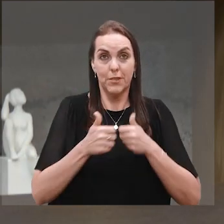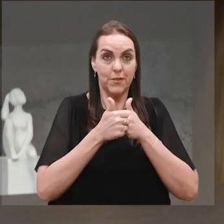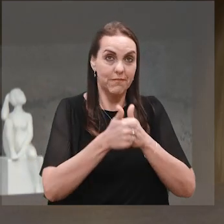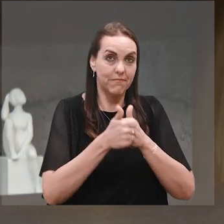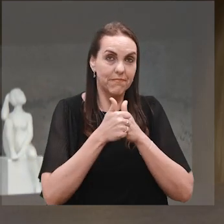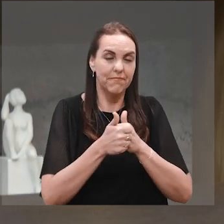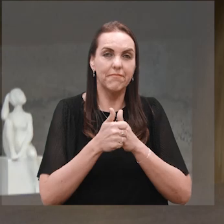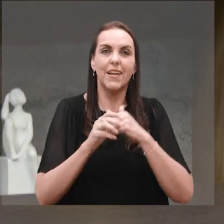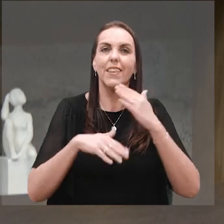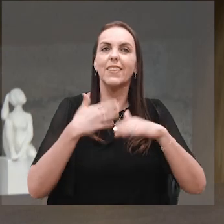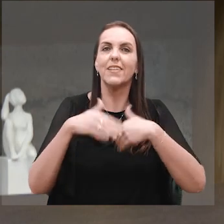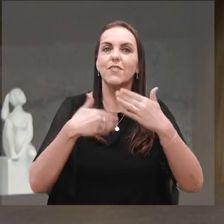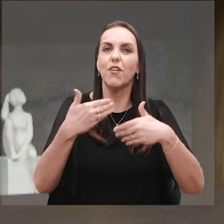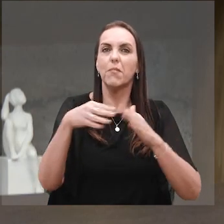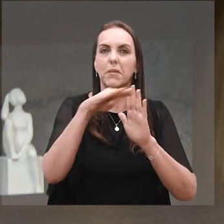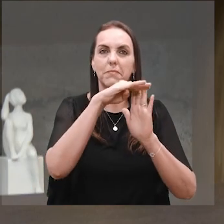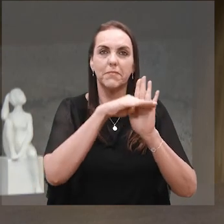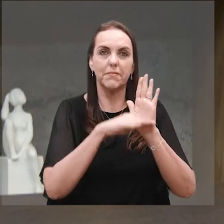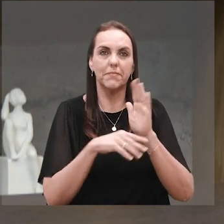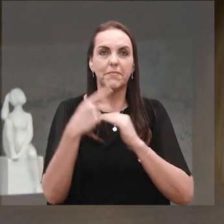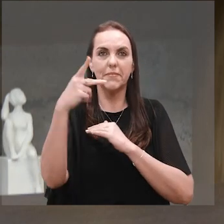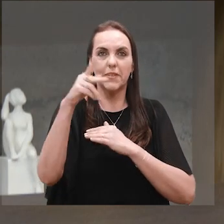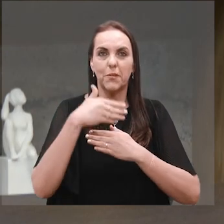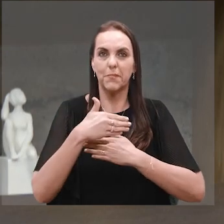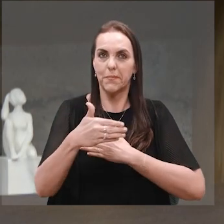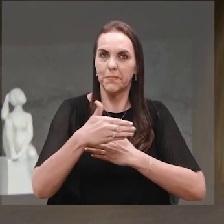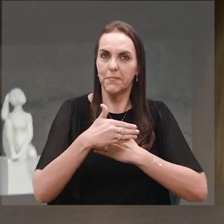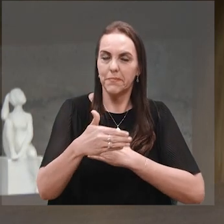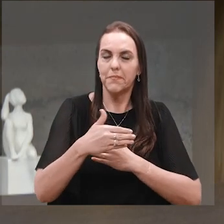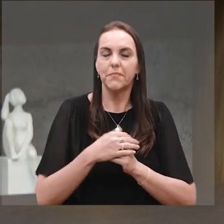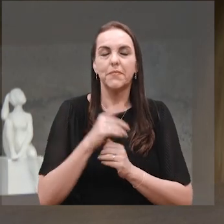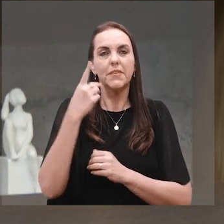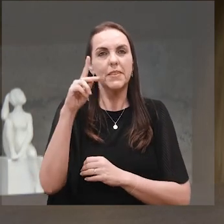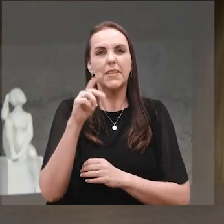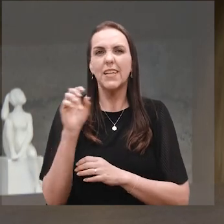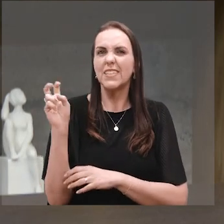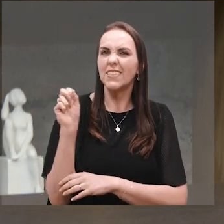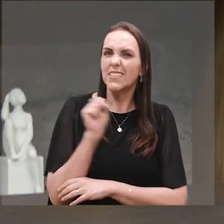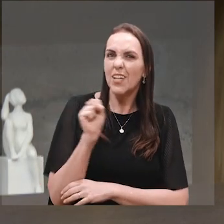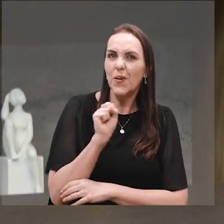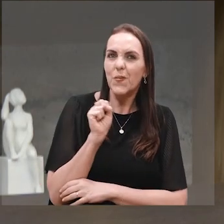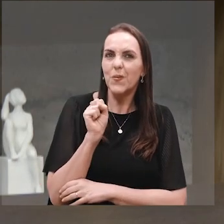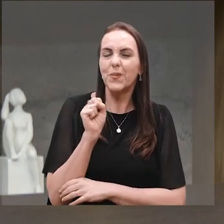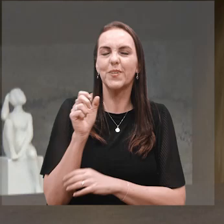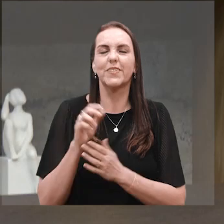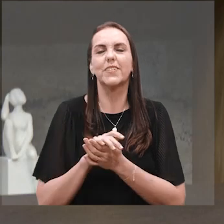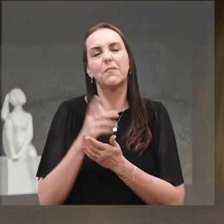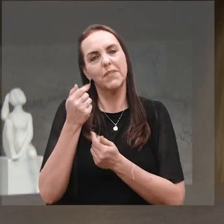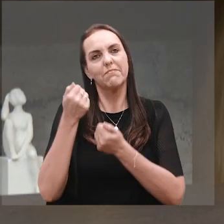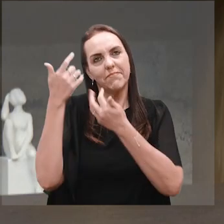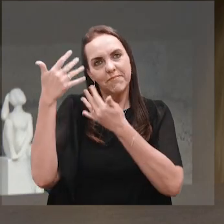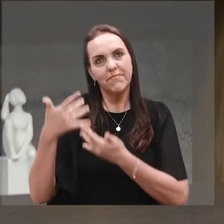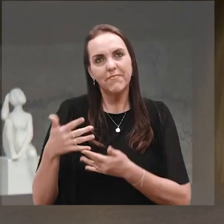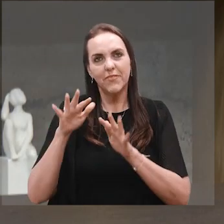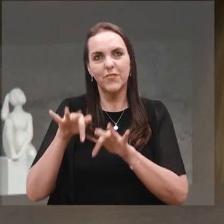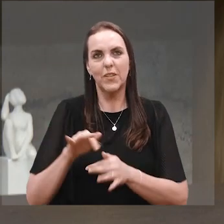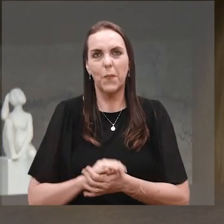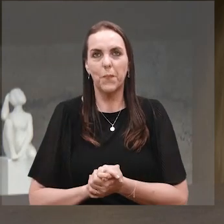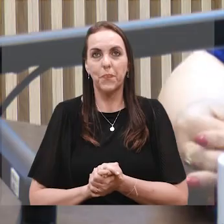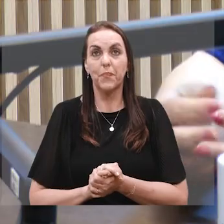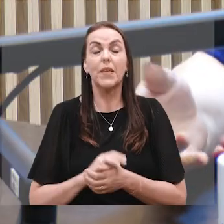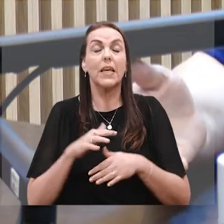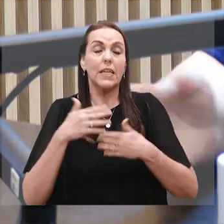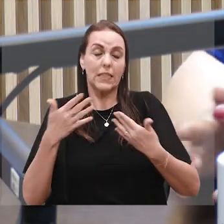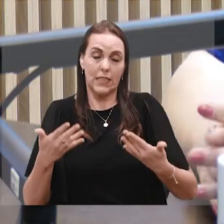acompanha sobre o desenvolvimento das pautas do seu mandato. A senhora tem breves segundos, digamos assim, para as suas considerações